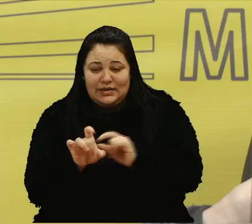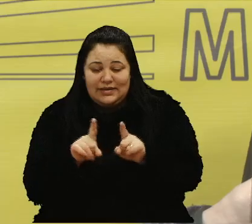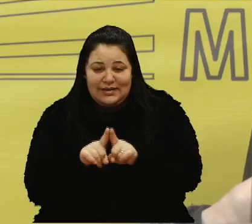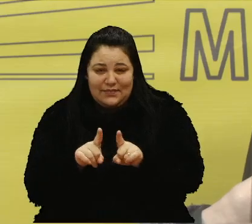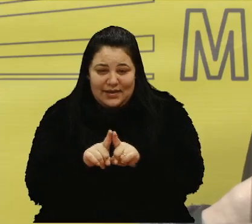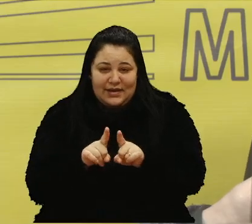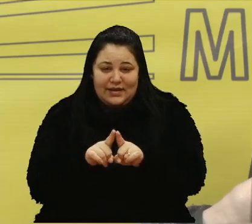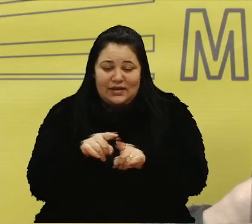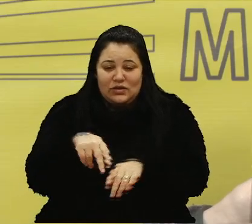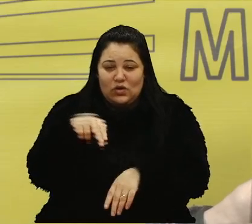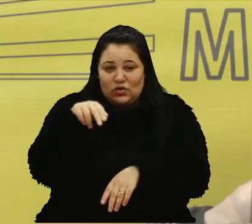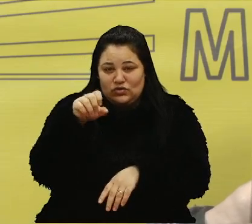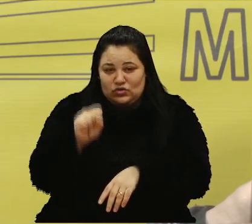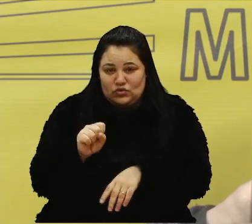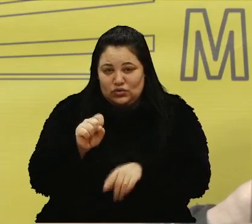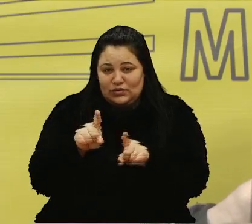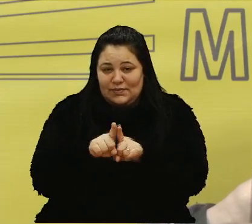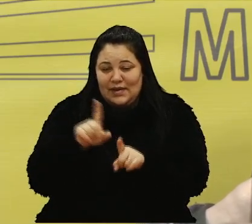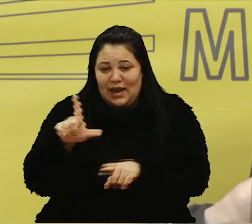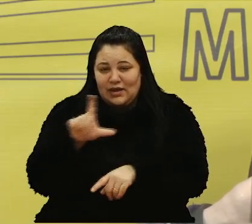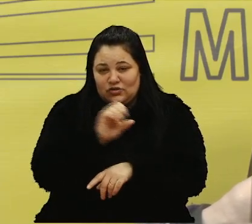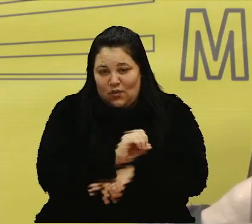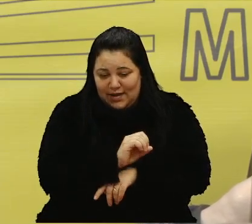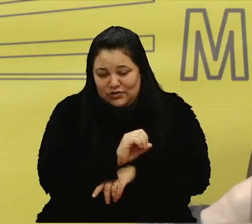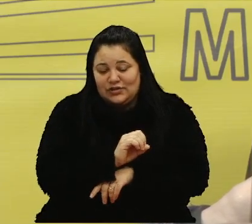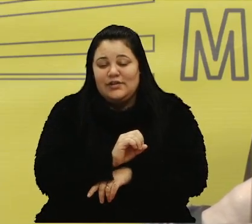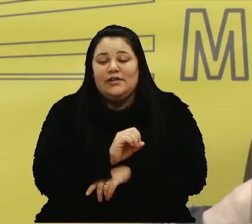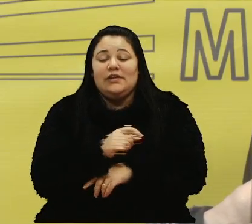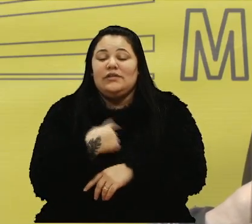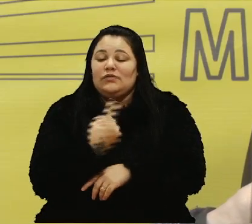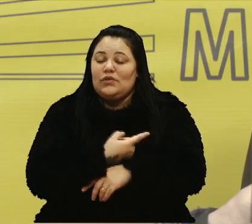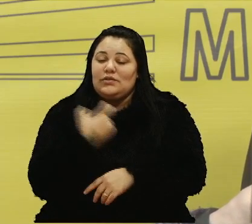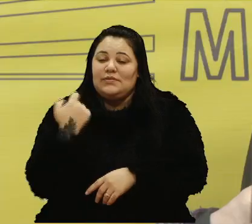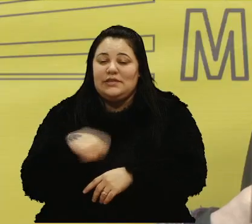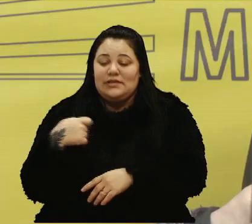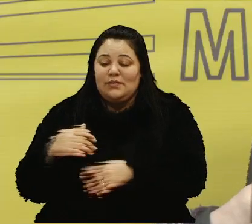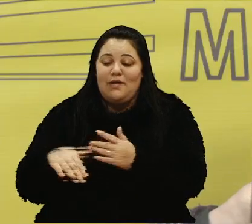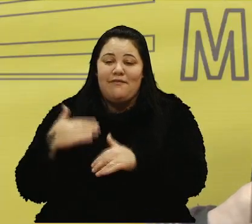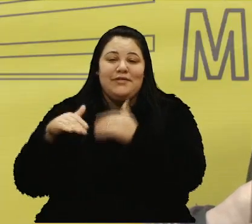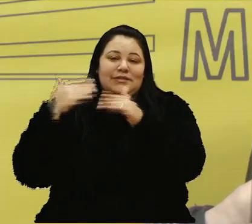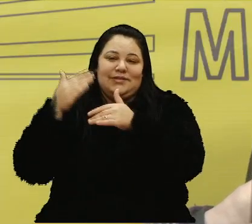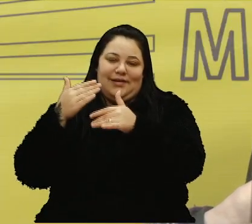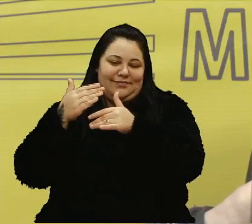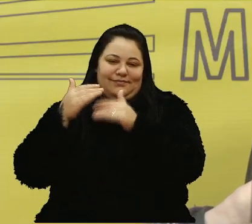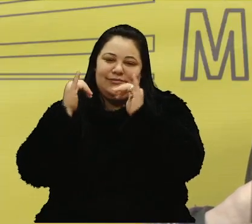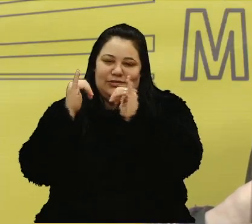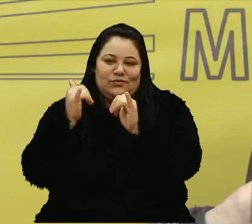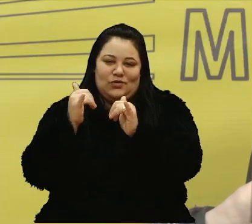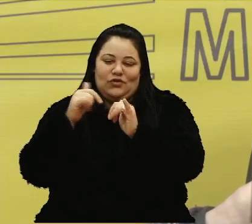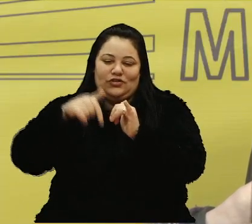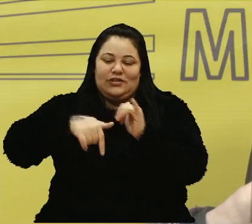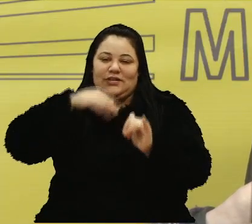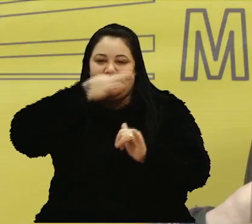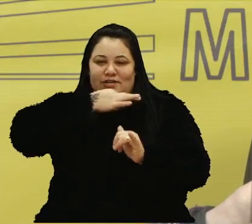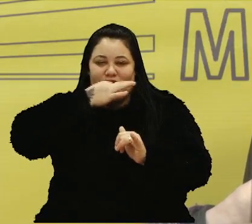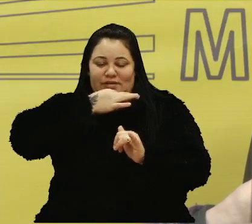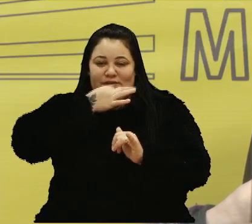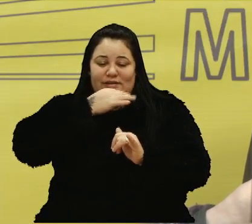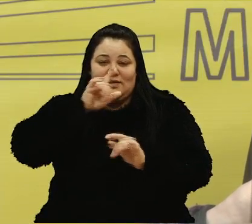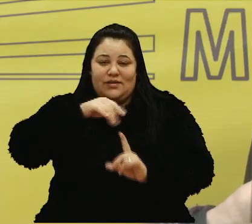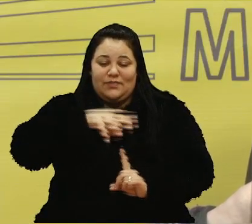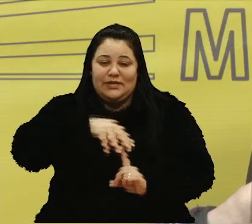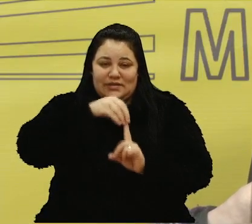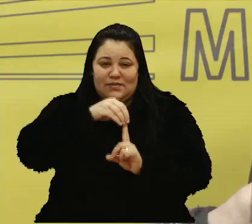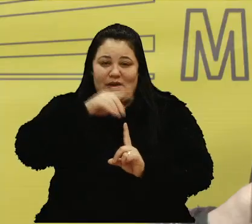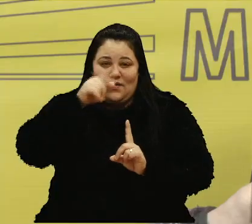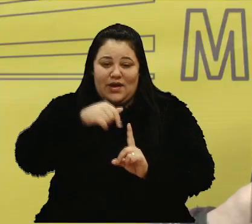sentido norte-sul e no sentido leste-oeste. Então, nós temos que avançar no transporte coletivo em Caxias. E o fundamental lá